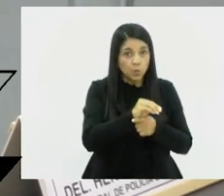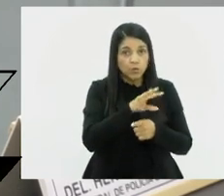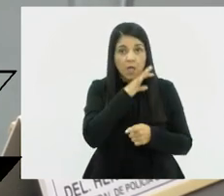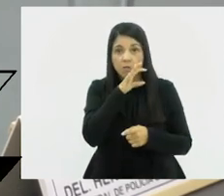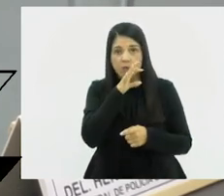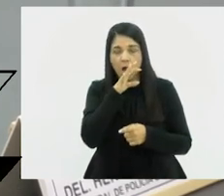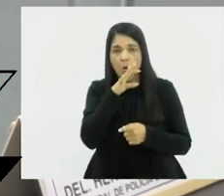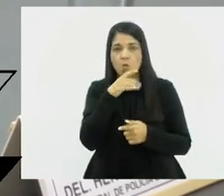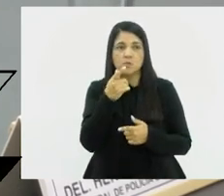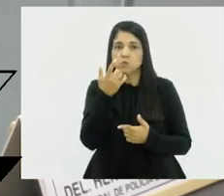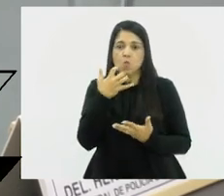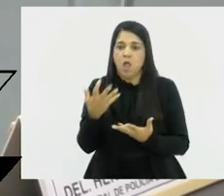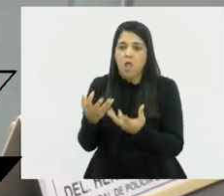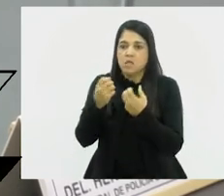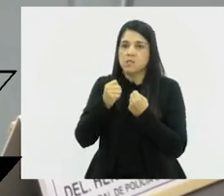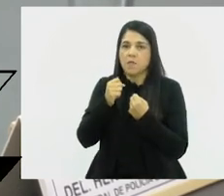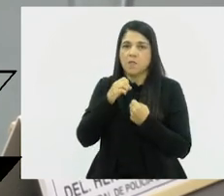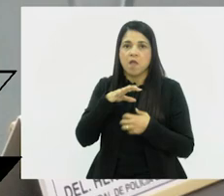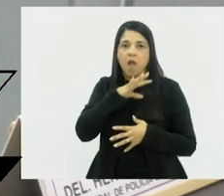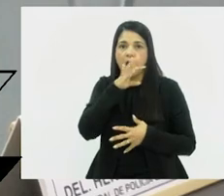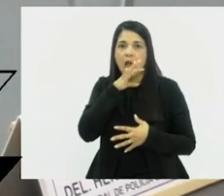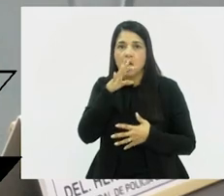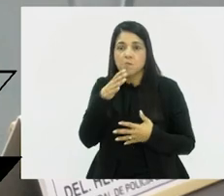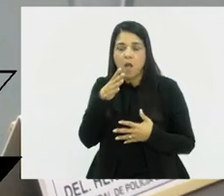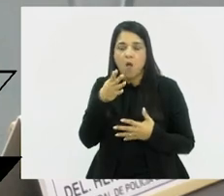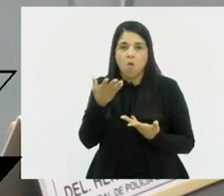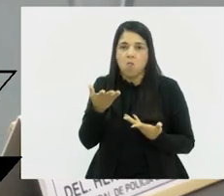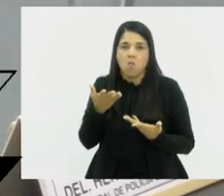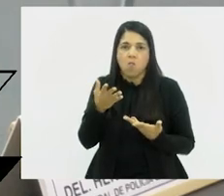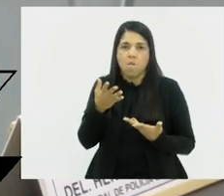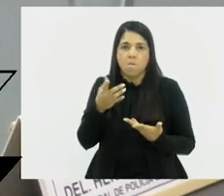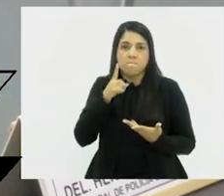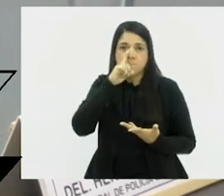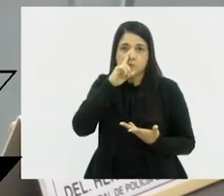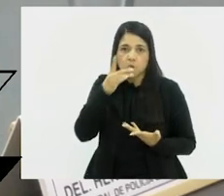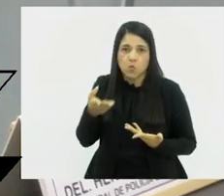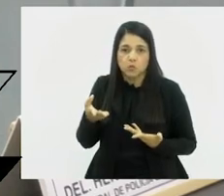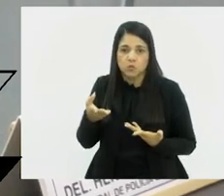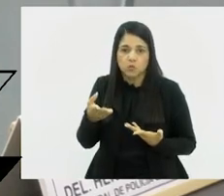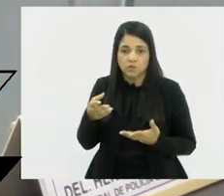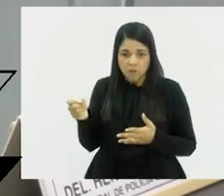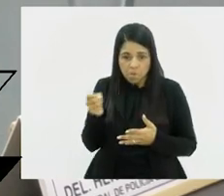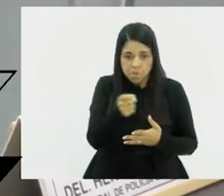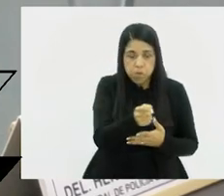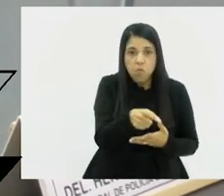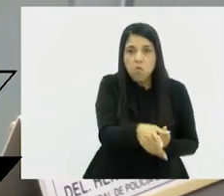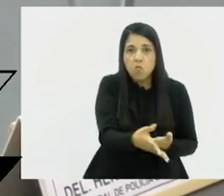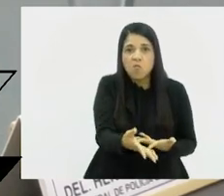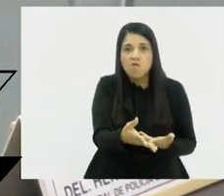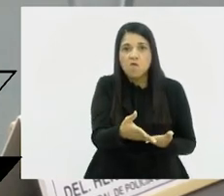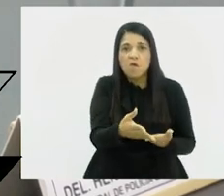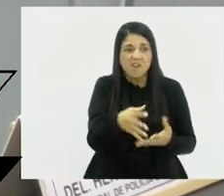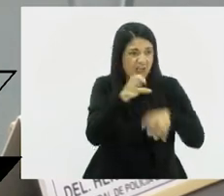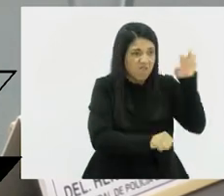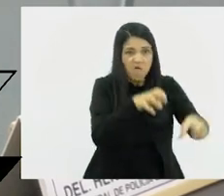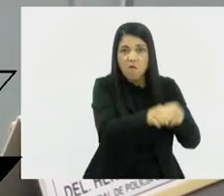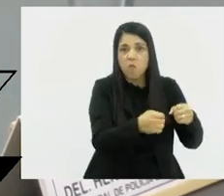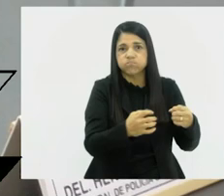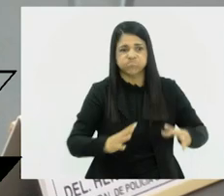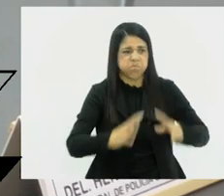animal. Até porque os animais ficam em espaços comuns. Se você colocar um animal desse aí, na verdade, você vai colocar um que vai matar 10.